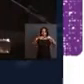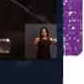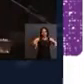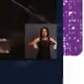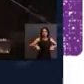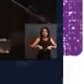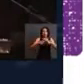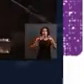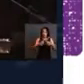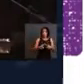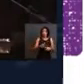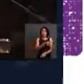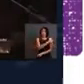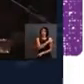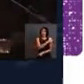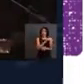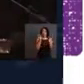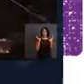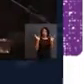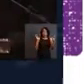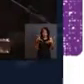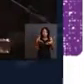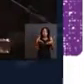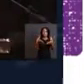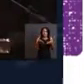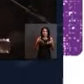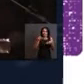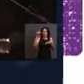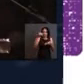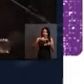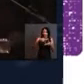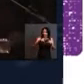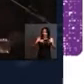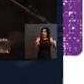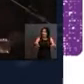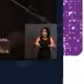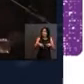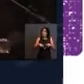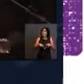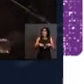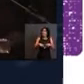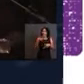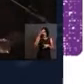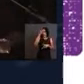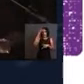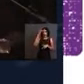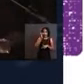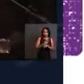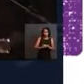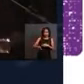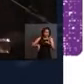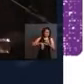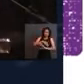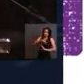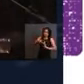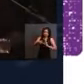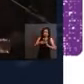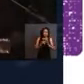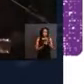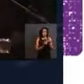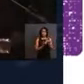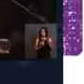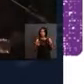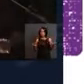aula, porque este é o foco. É ali que se dá a aprendizagem. É ali que todos os recursos que a professora